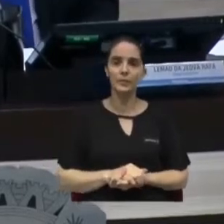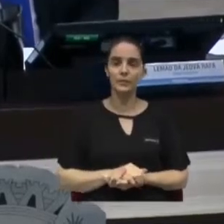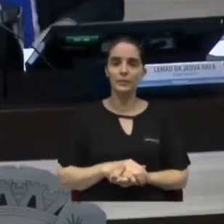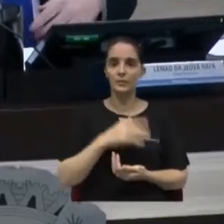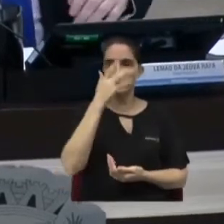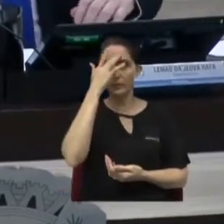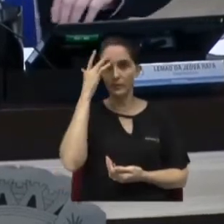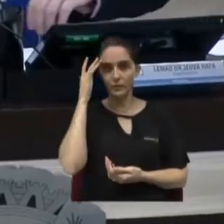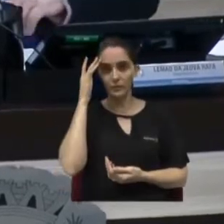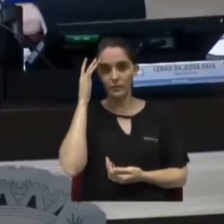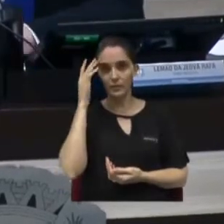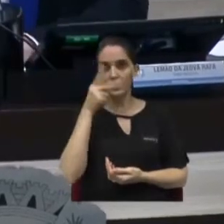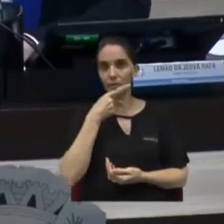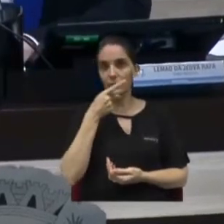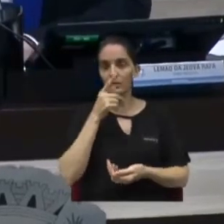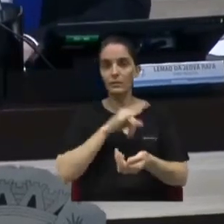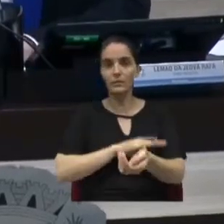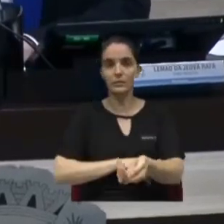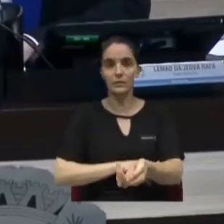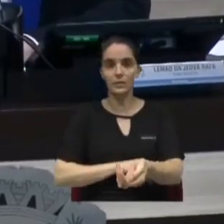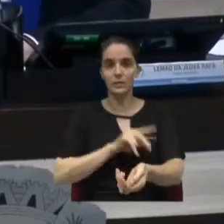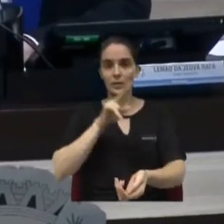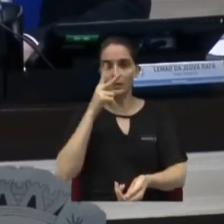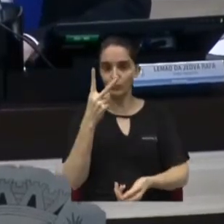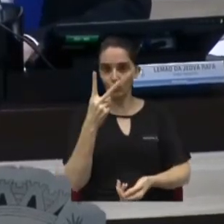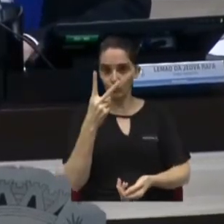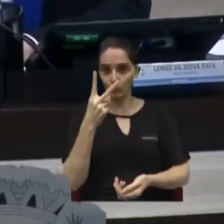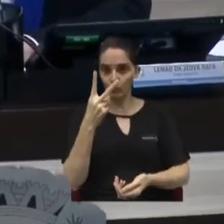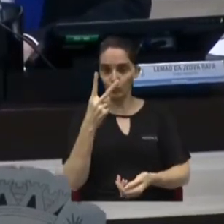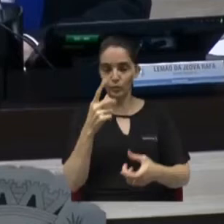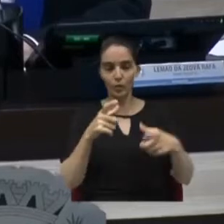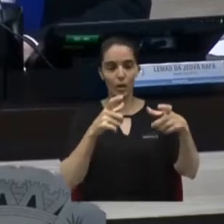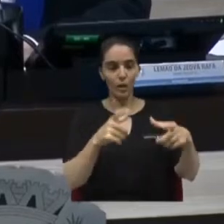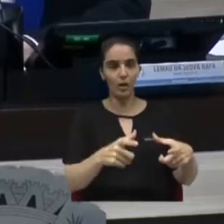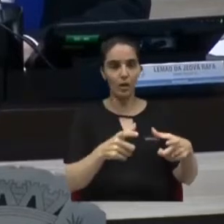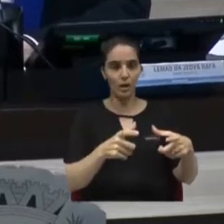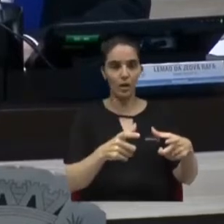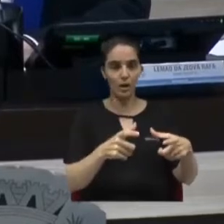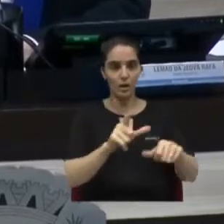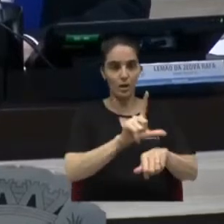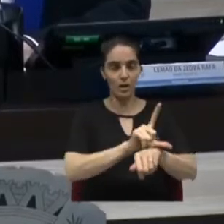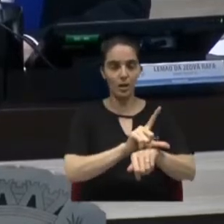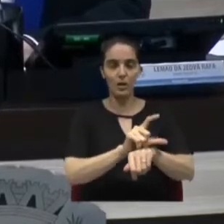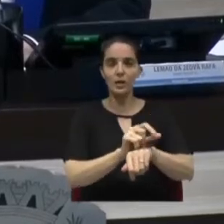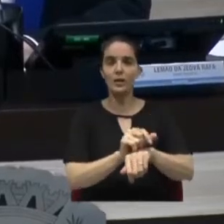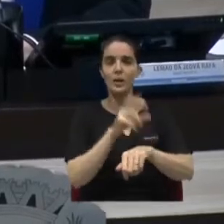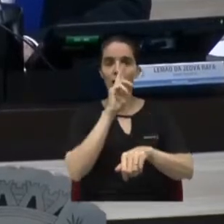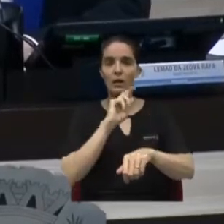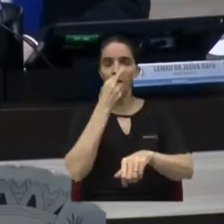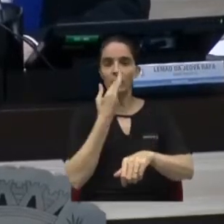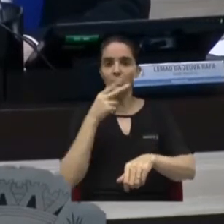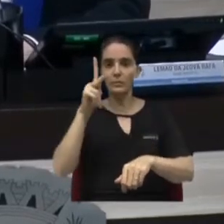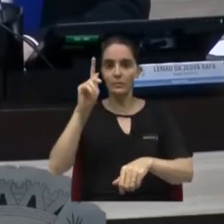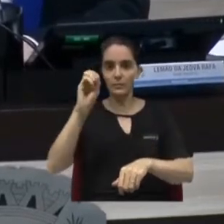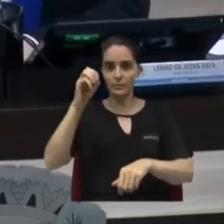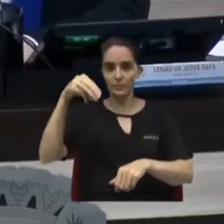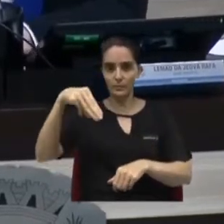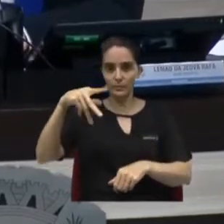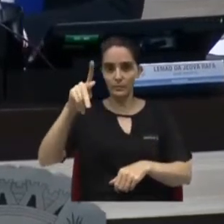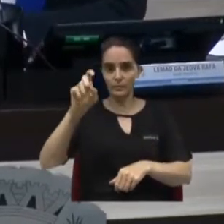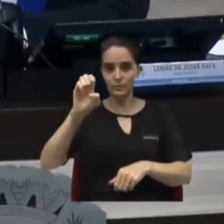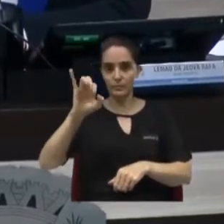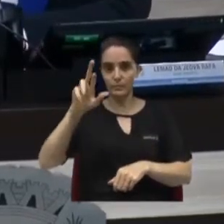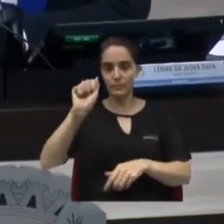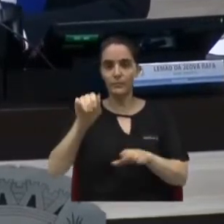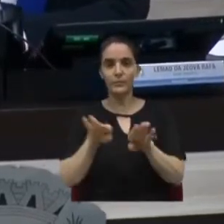banheiro lá sempre é as duas sorveterias, a Pompeia e a Spumoni. Quanto ao banheiro químico,